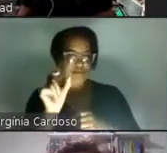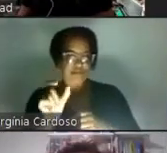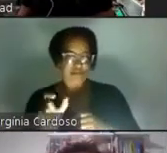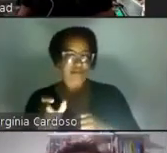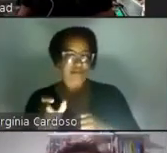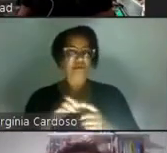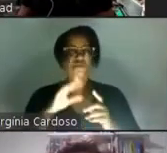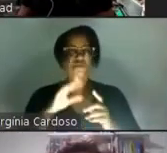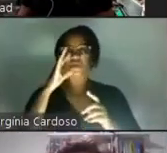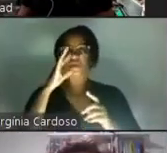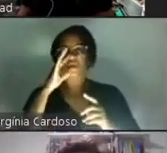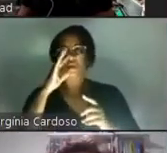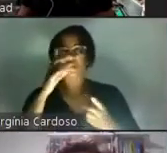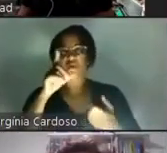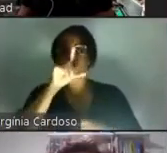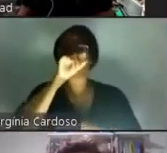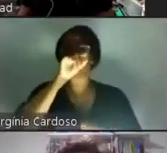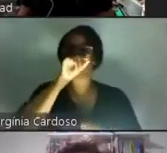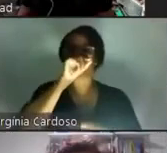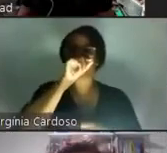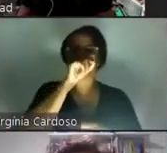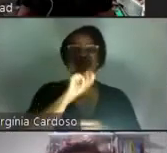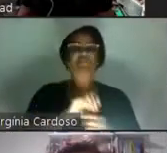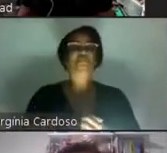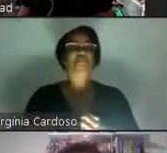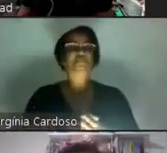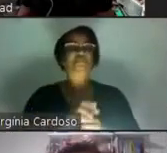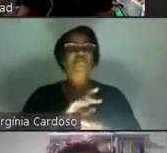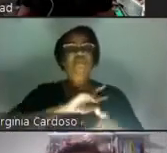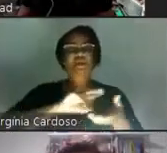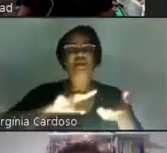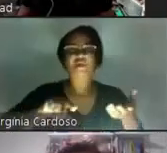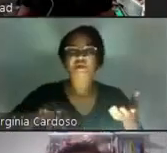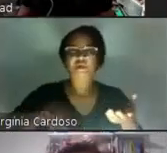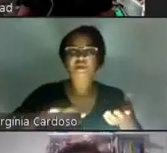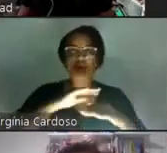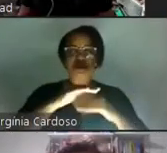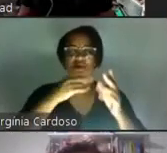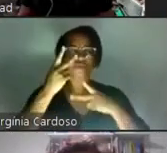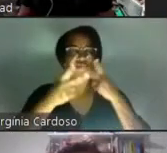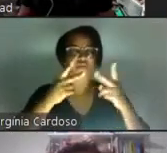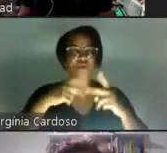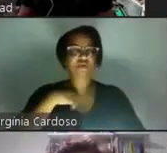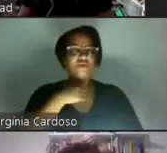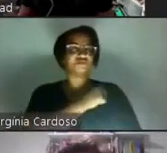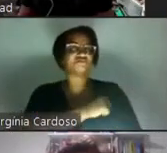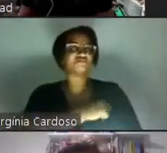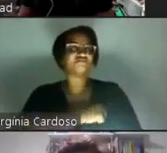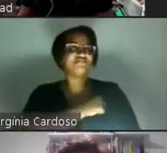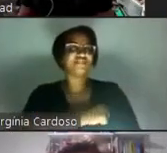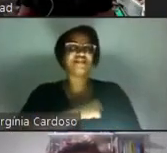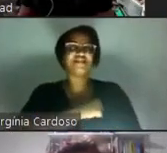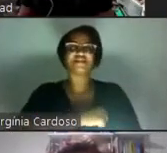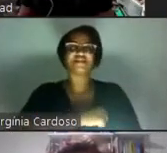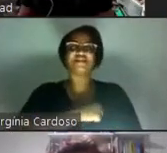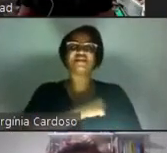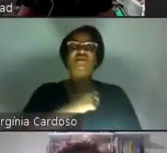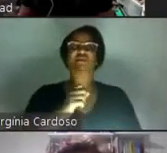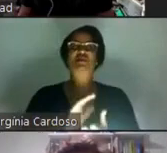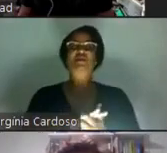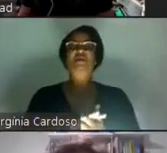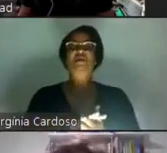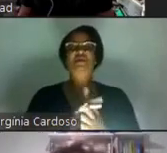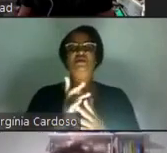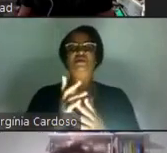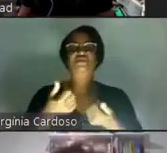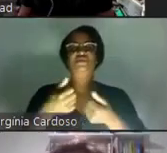beija-flor, eu admiro o passarinho, eu admiro não sei o quê, todo mundo. E eu estava com a saudade danada nessa época. Eu estava ficando muito tempo em